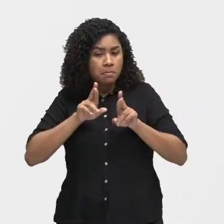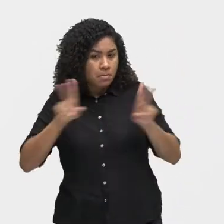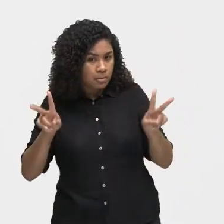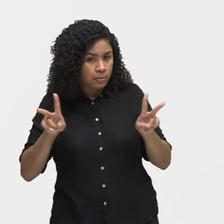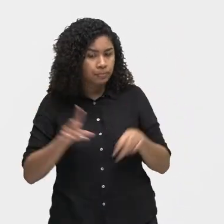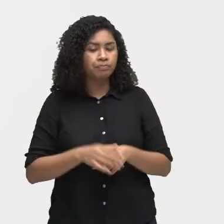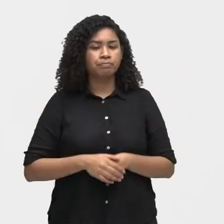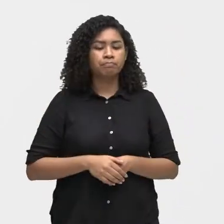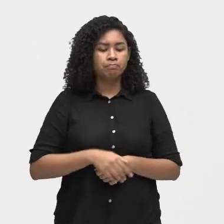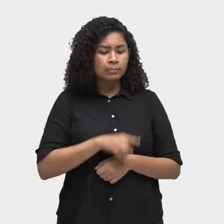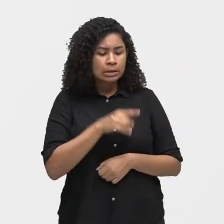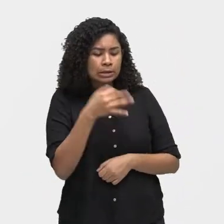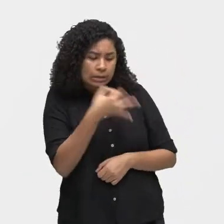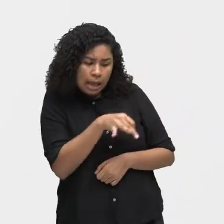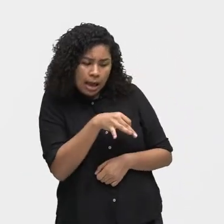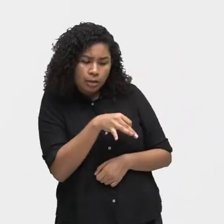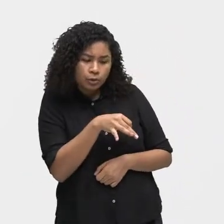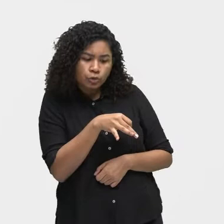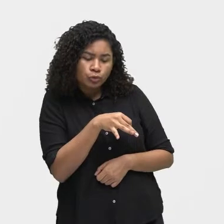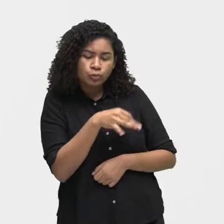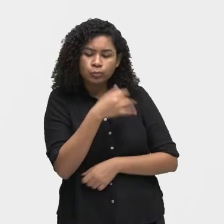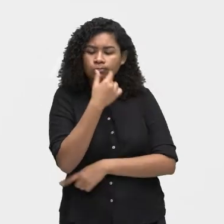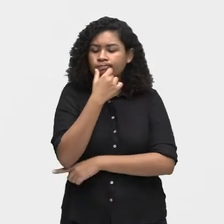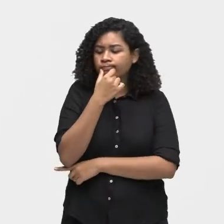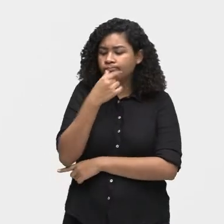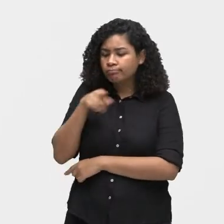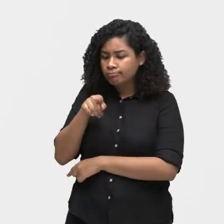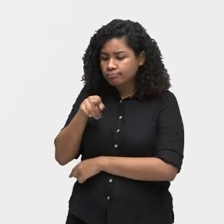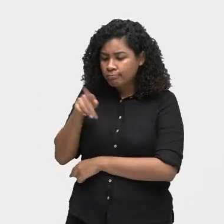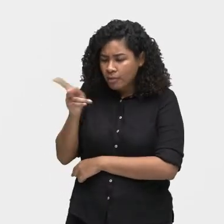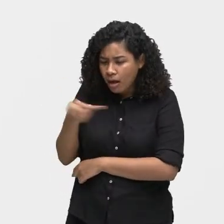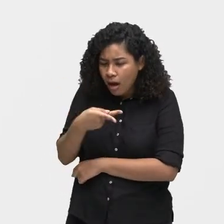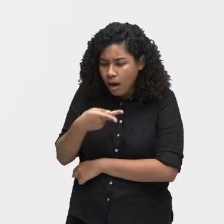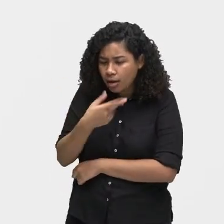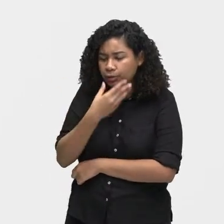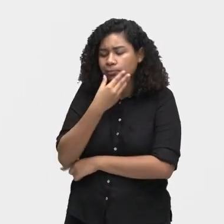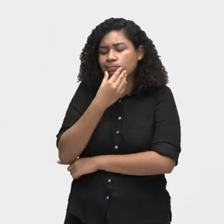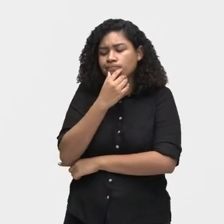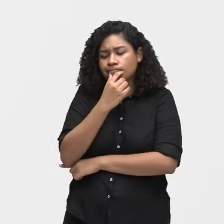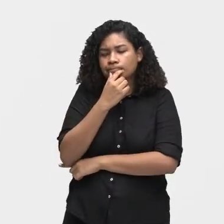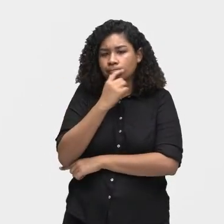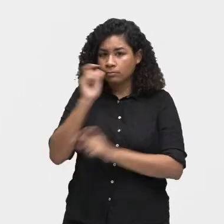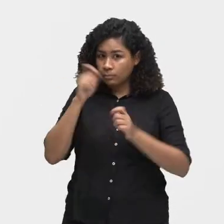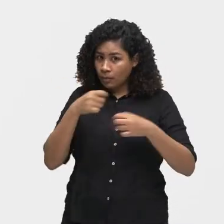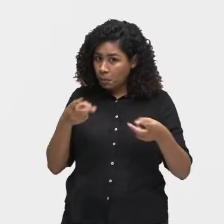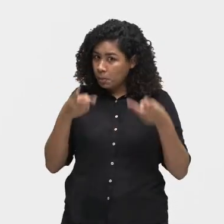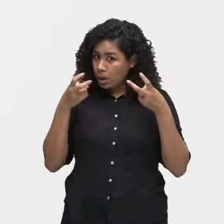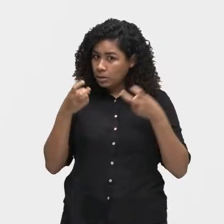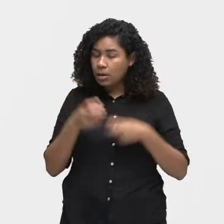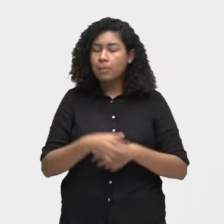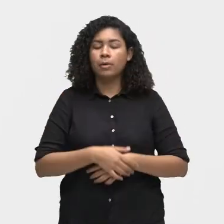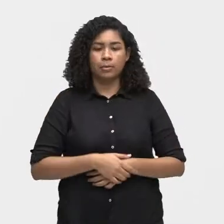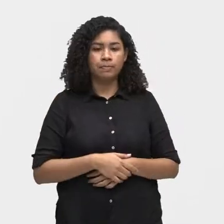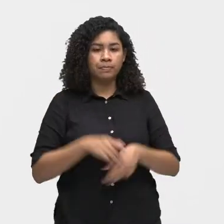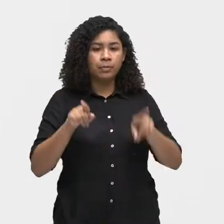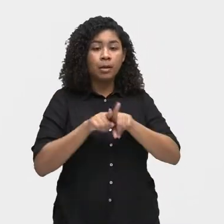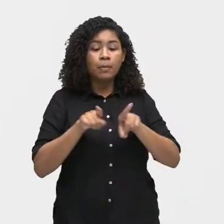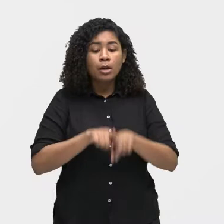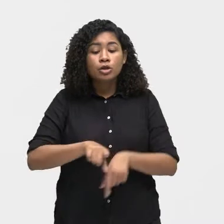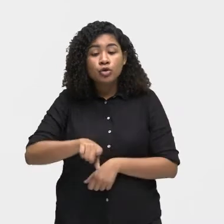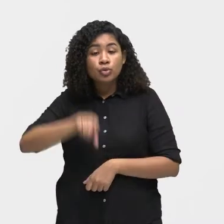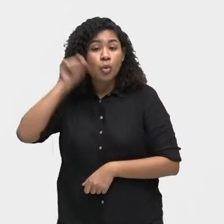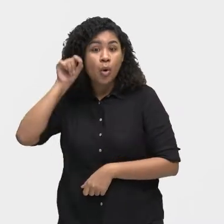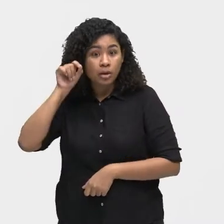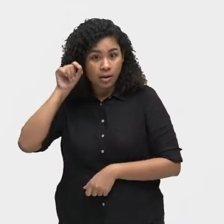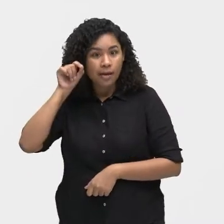certo, né, na caminhada, aquilo que é errado. Também a capacidade de escolher